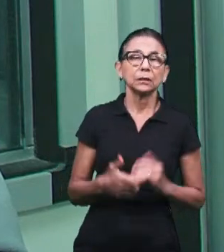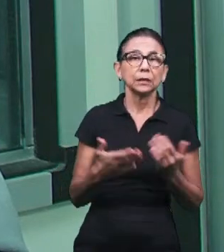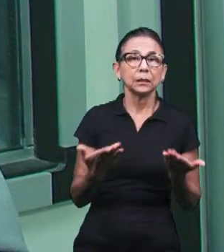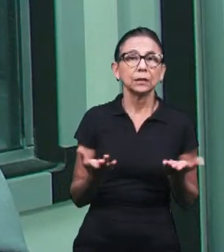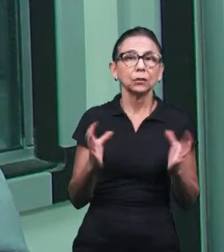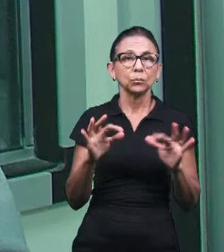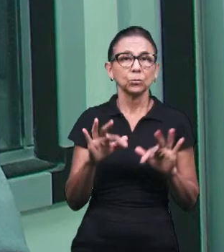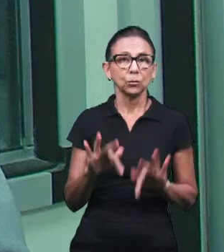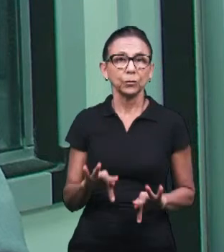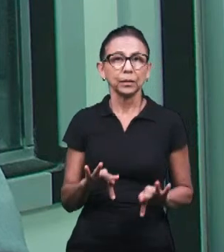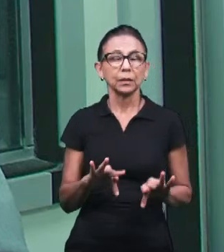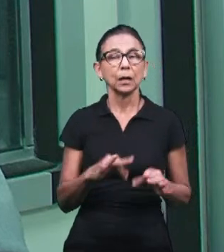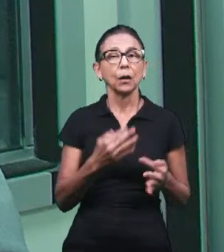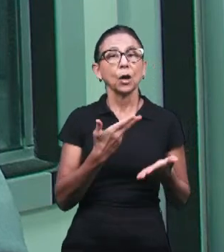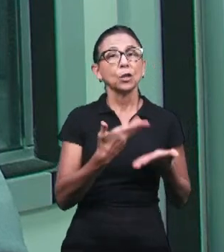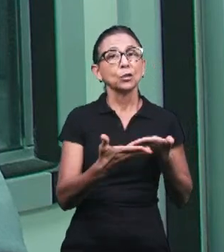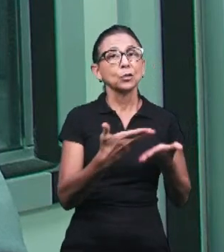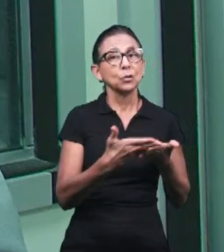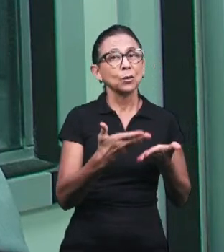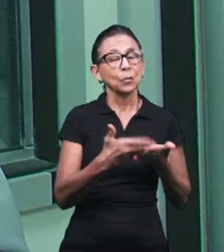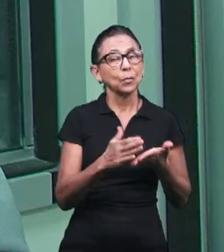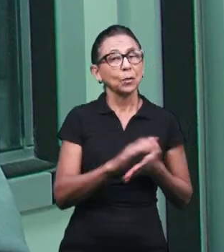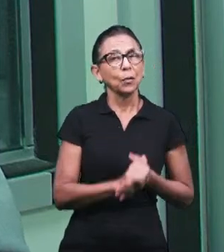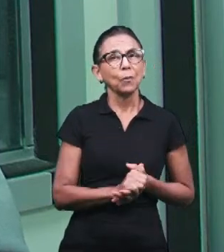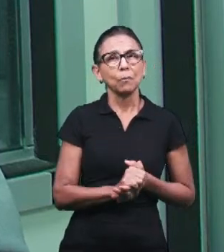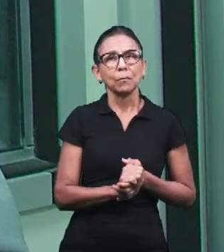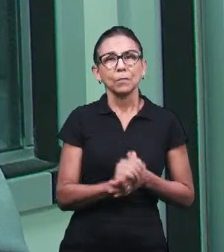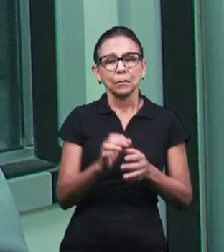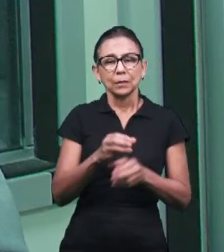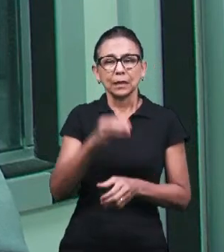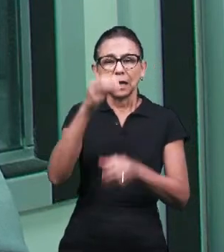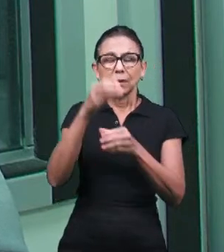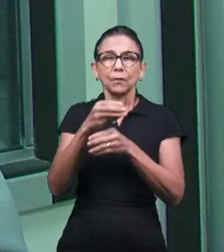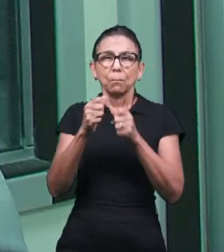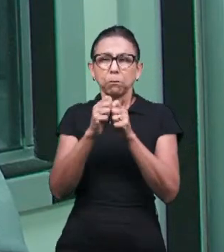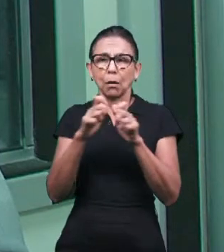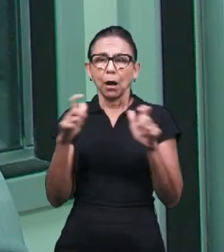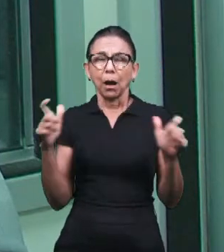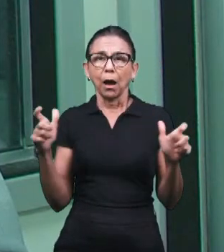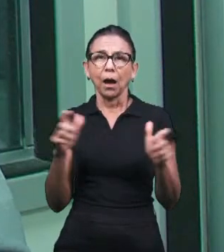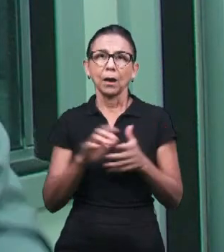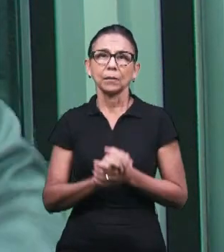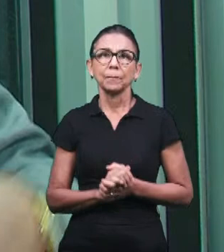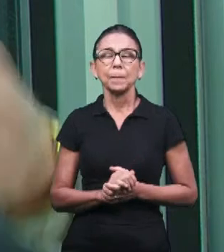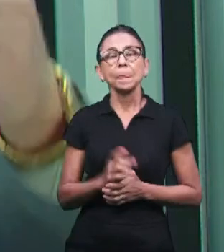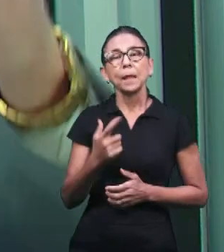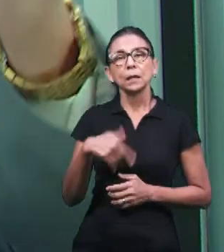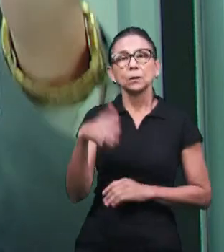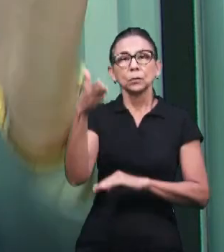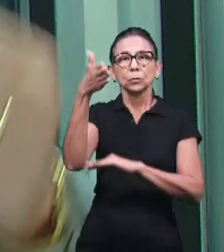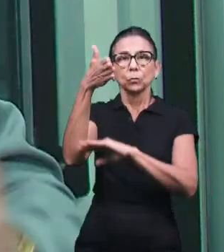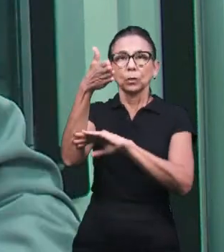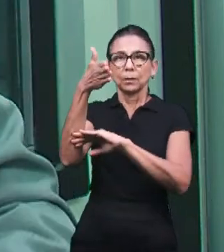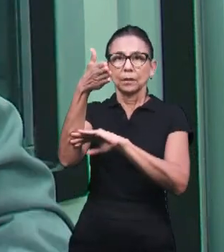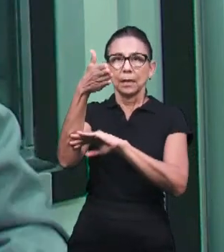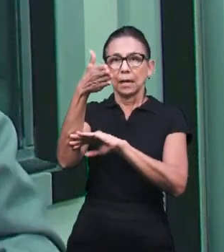então significa que houve uma intervenção. E nós estávamos no 19º andar do hotel que fica à frente da praça onde